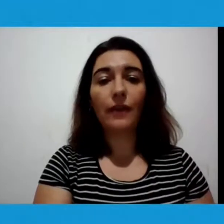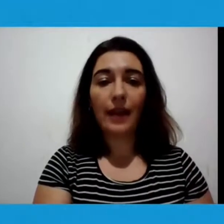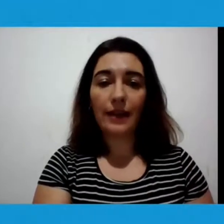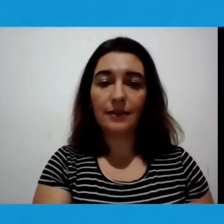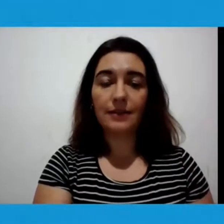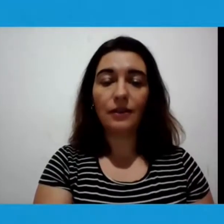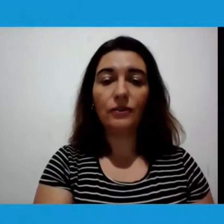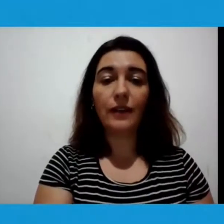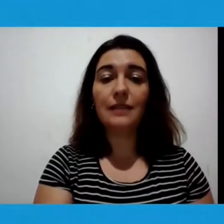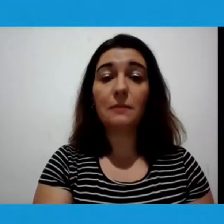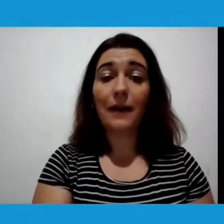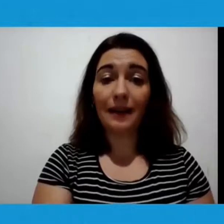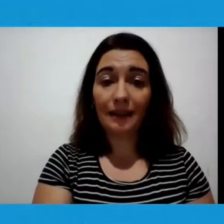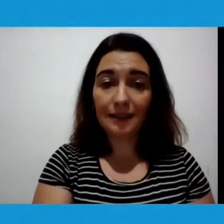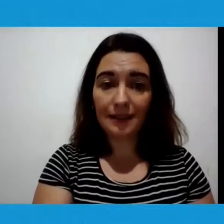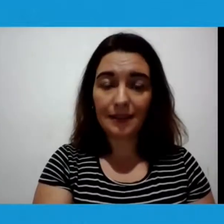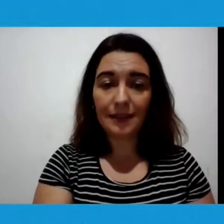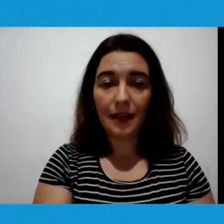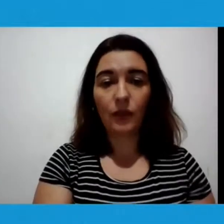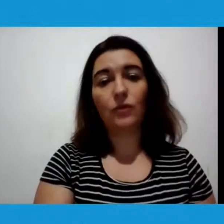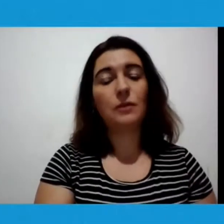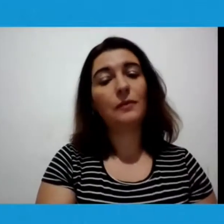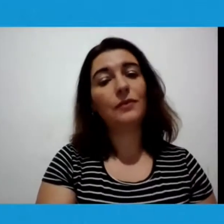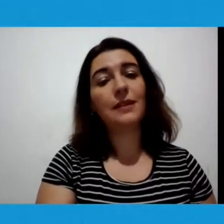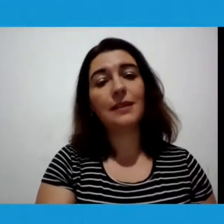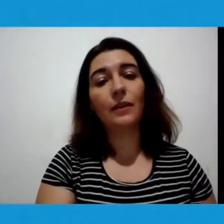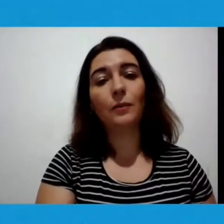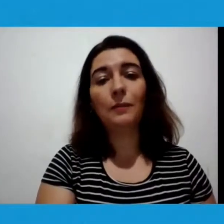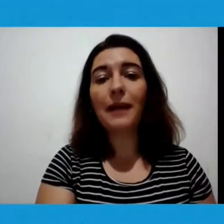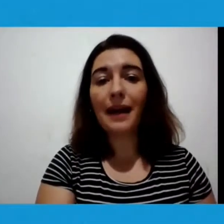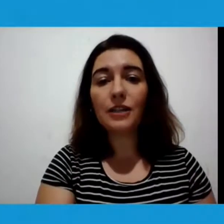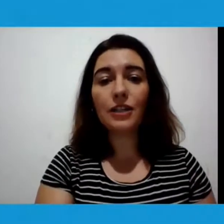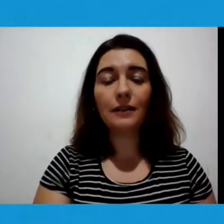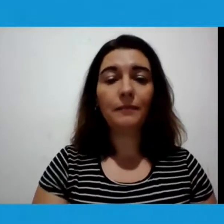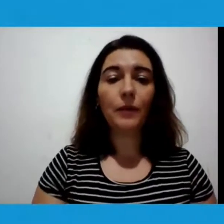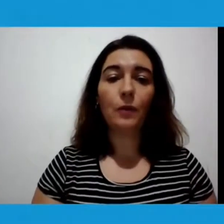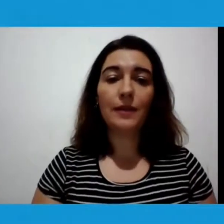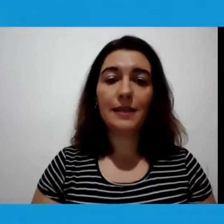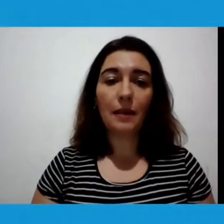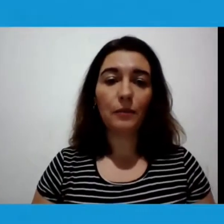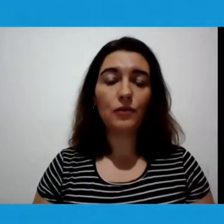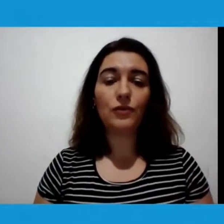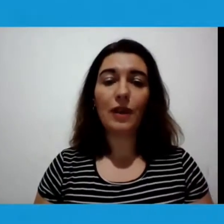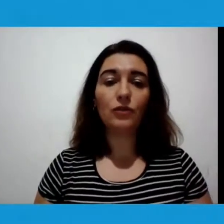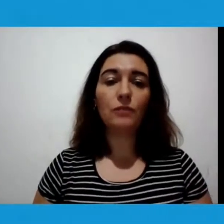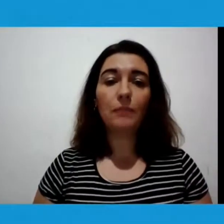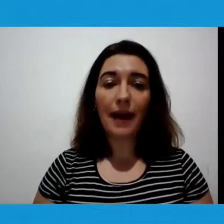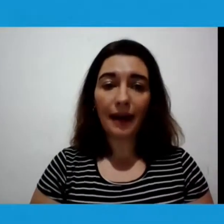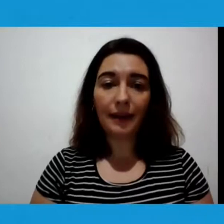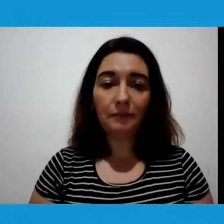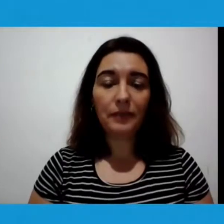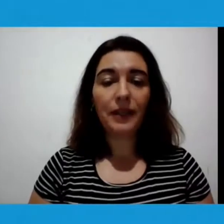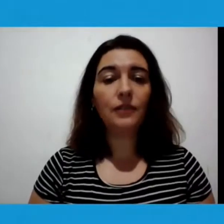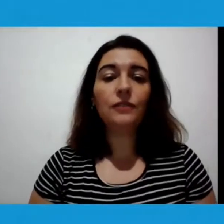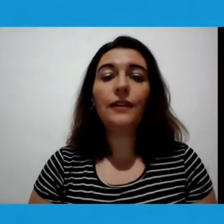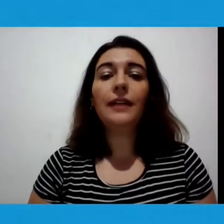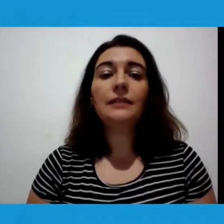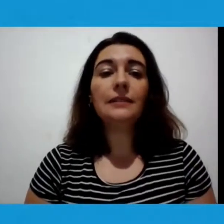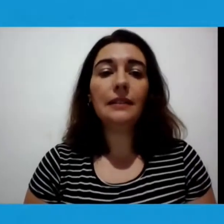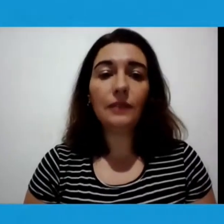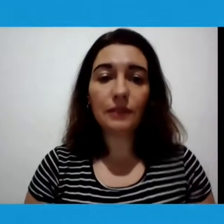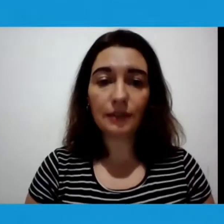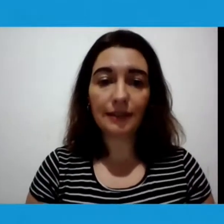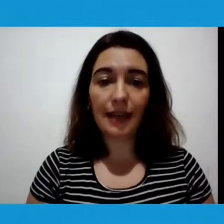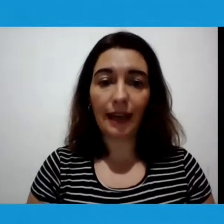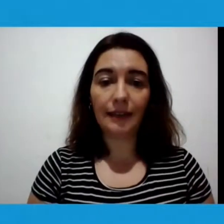sinais diferentes em diferentes países, eu trouxe para vocês aí uma imagem com exemplos do sinal de pai em